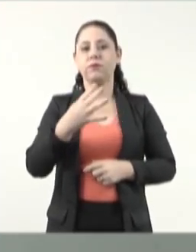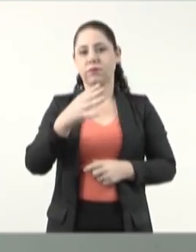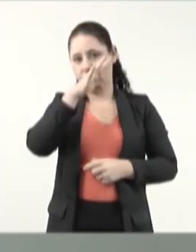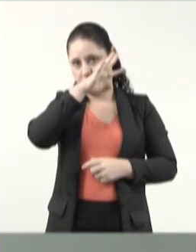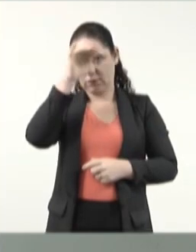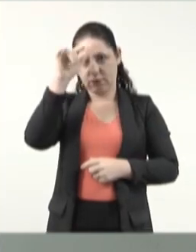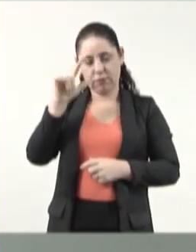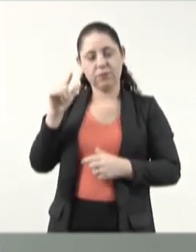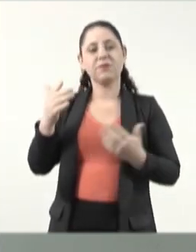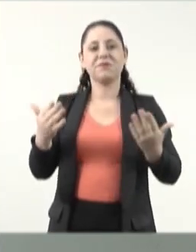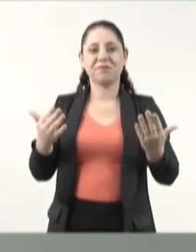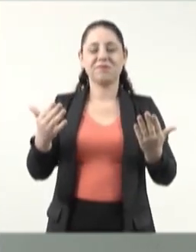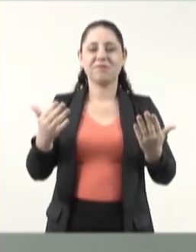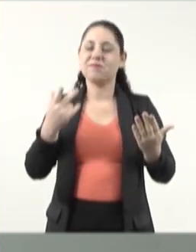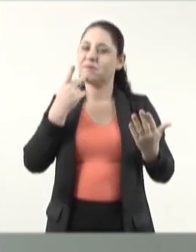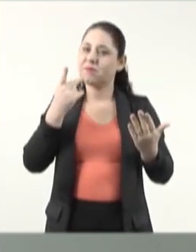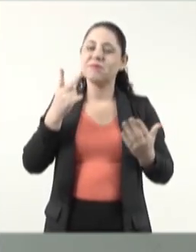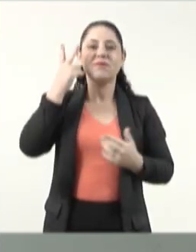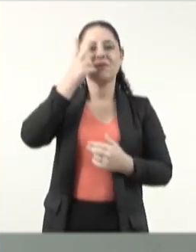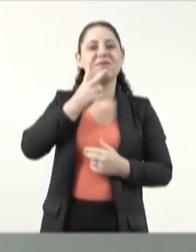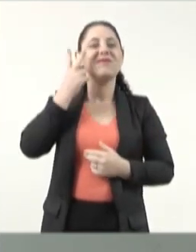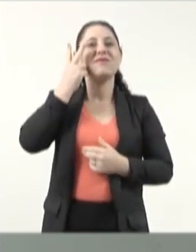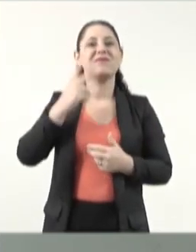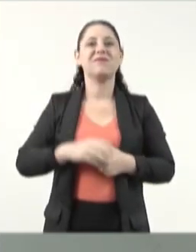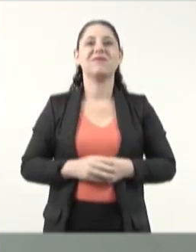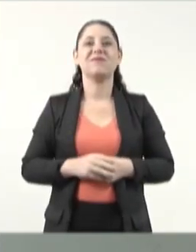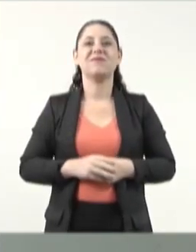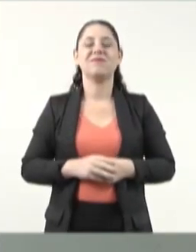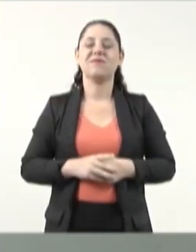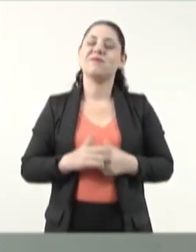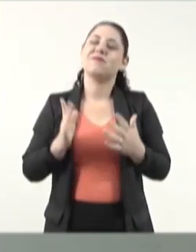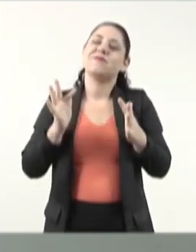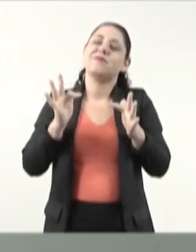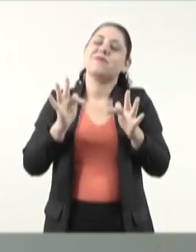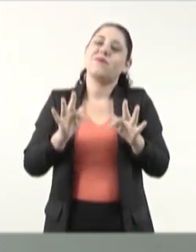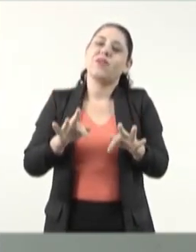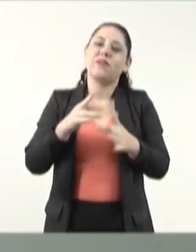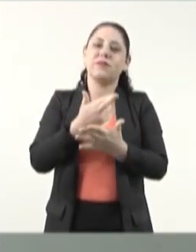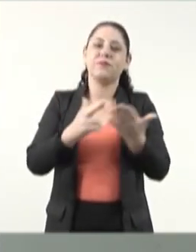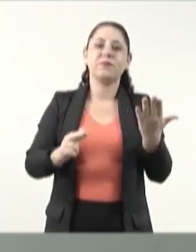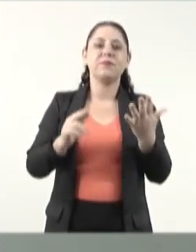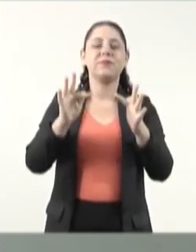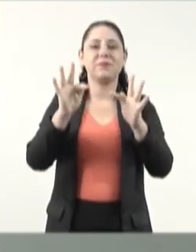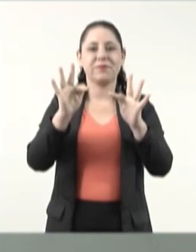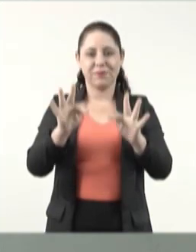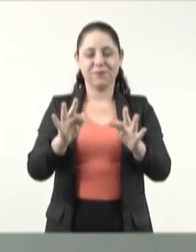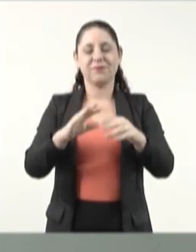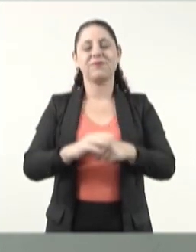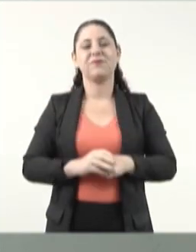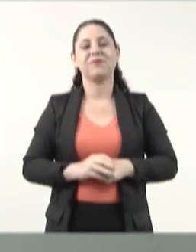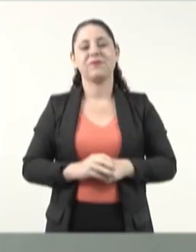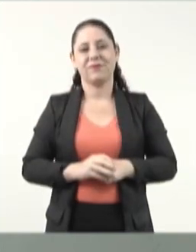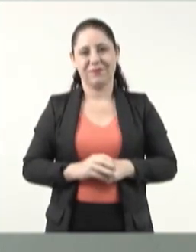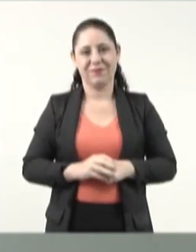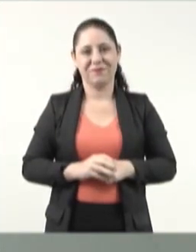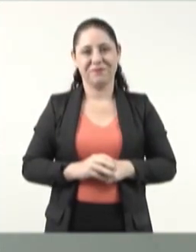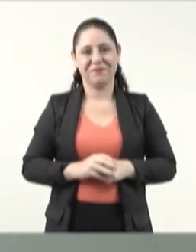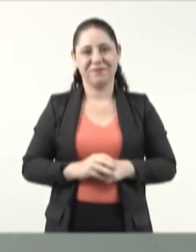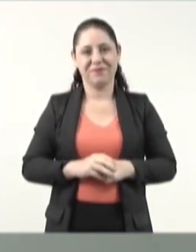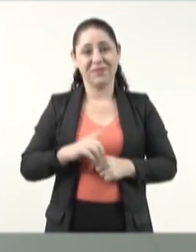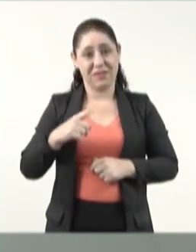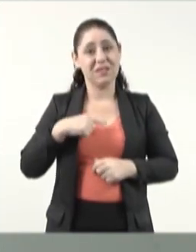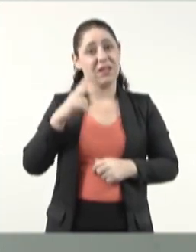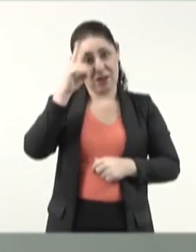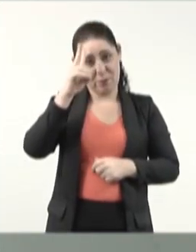Mato Grosso do Sul. Bom, então com essa fala da vereadora Luísa Ribeiro, a gente vai caminhando para o final, para o encerramento da edição de hoje aqui do Redação